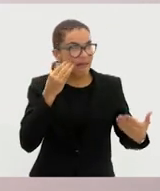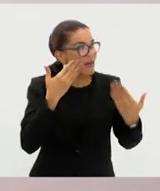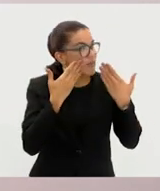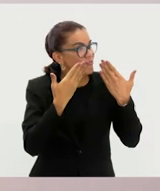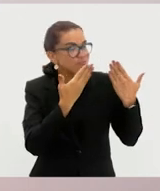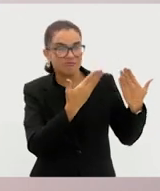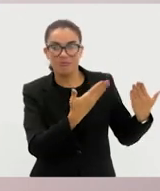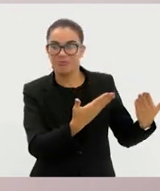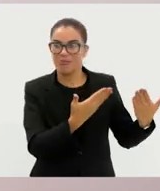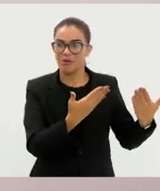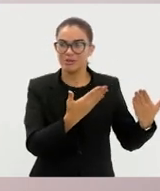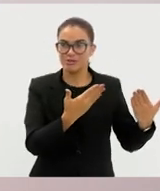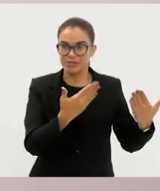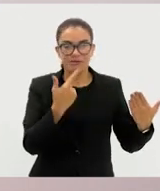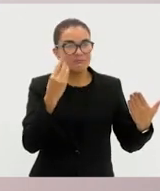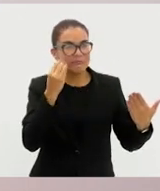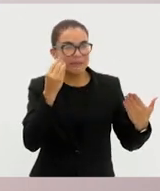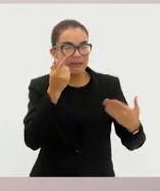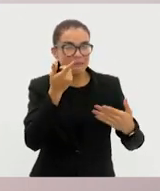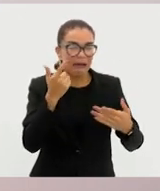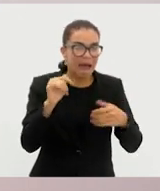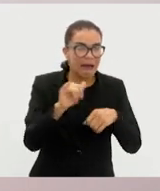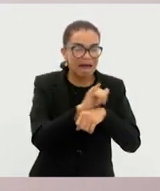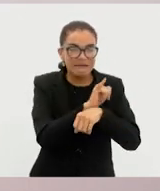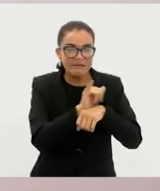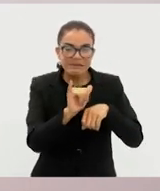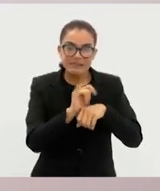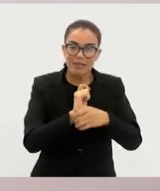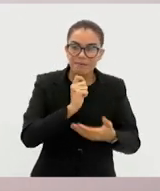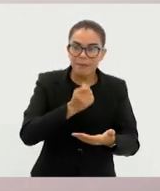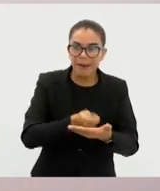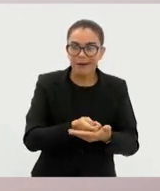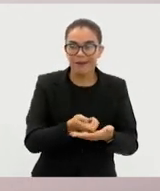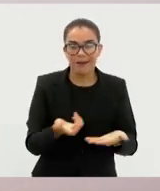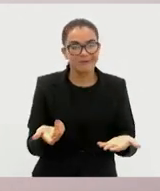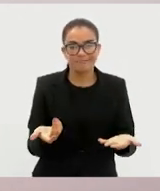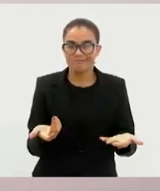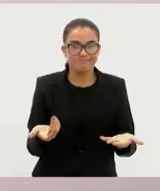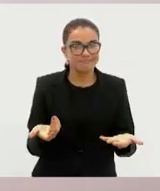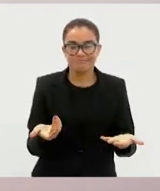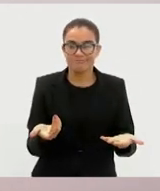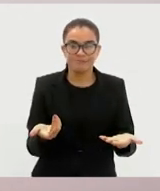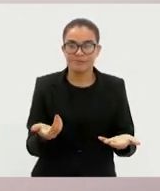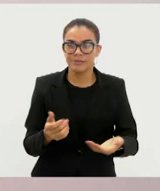e renegociar isso é premente. 18 bilhões.